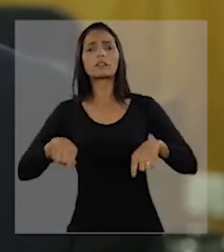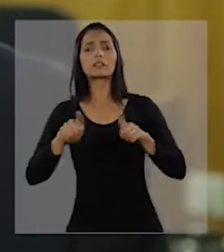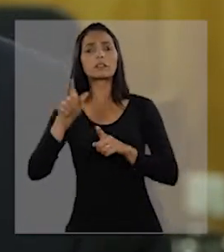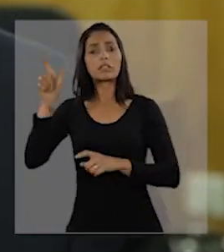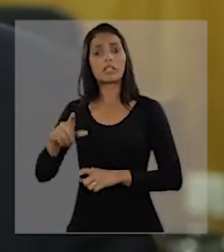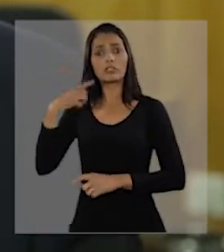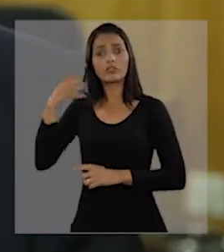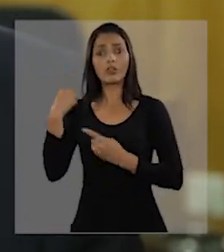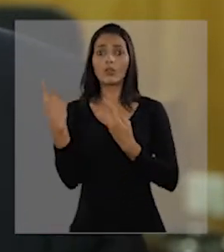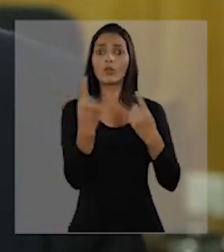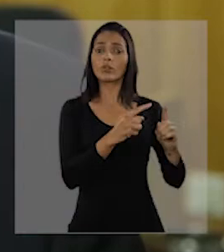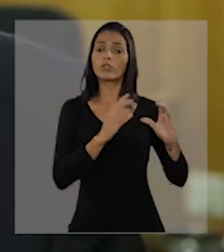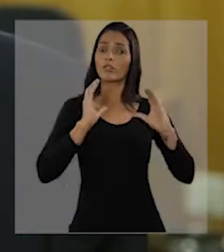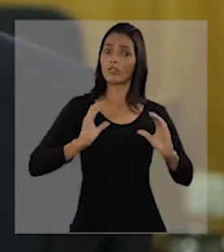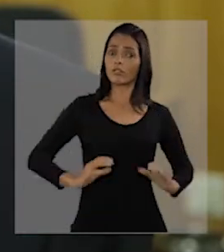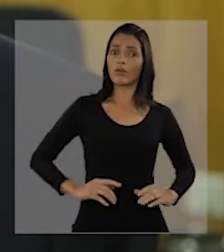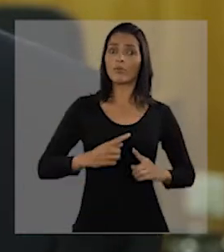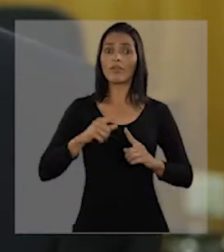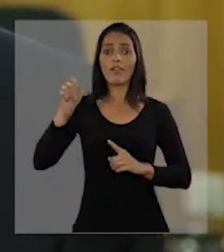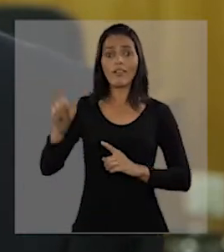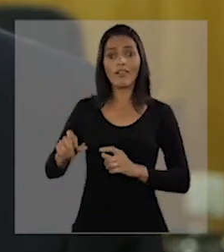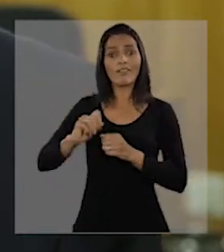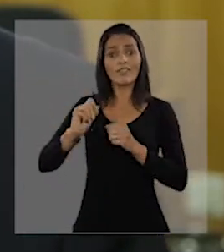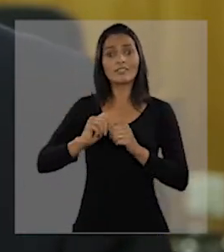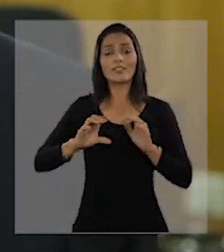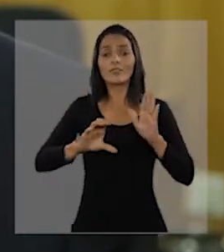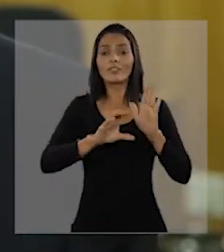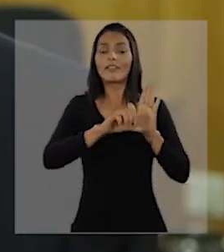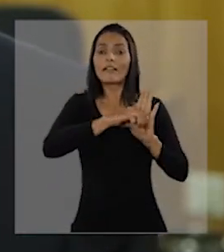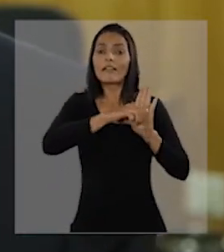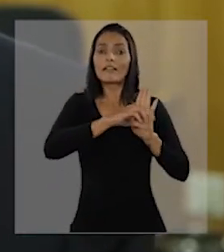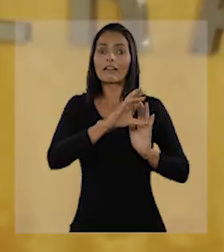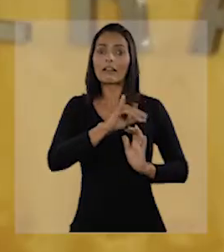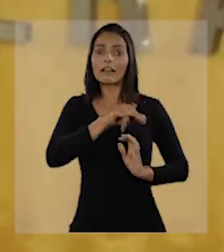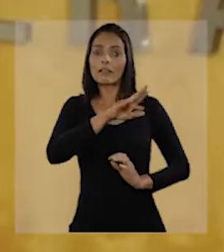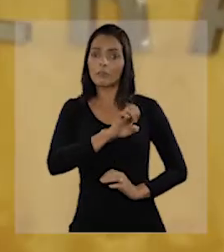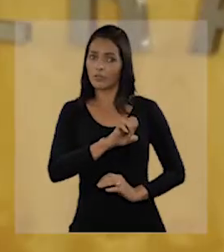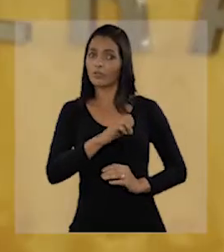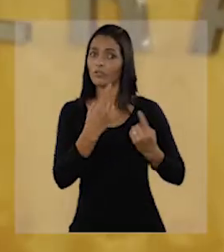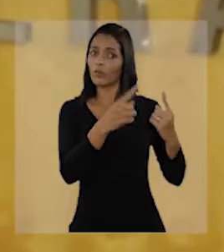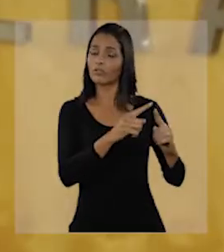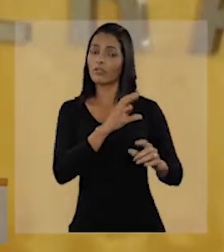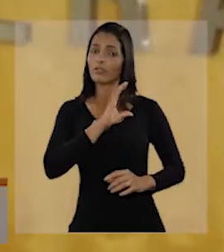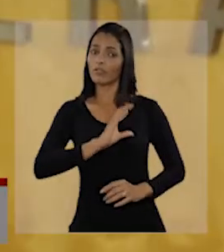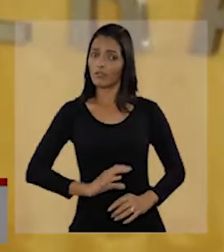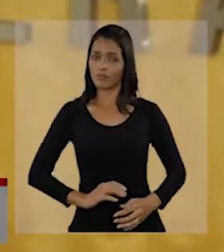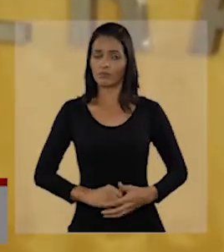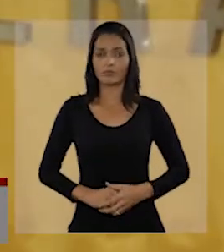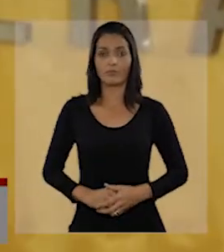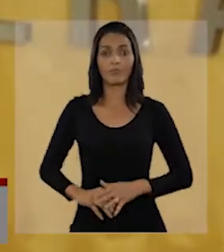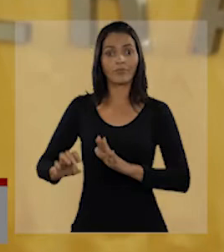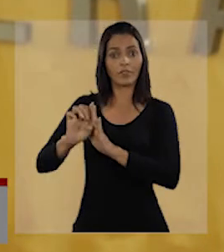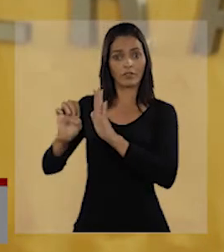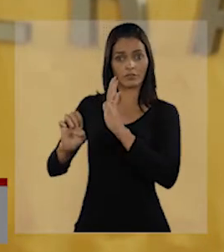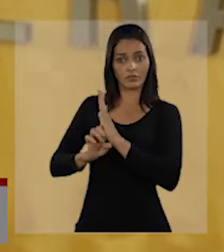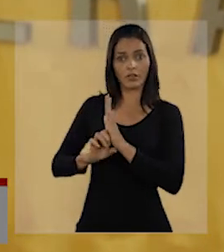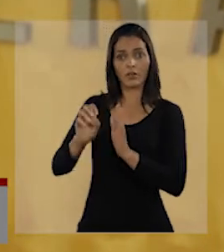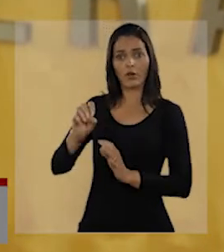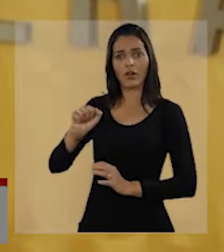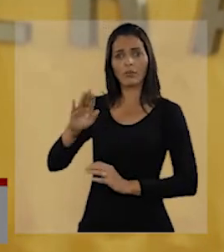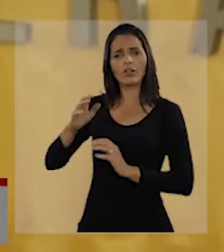seu cliente, porque ele estaria cometendo também um crime de patrocínio infiel. Não é à toa que o Estatuto da OAB